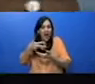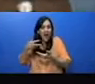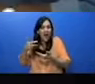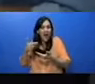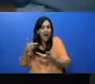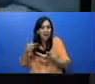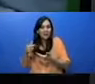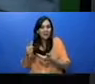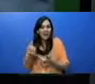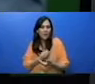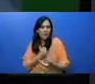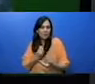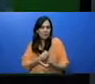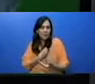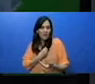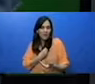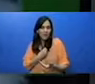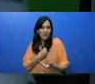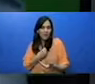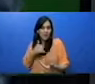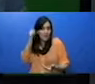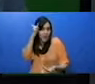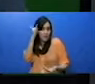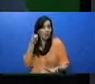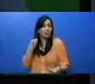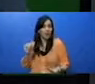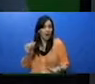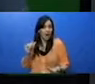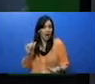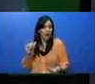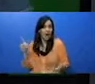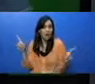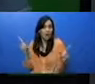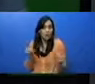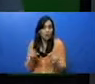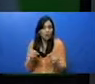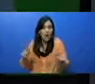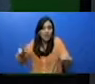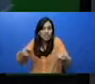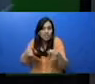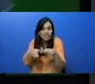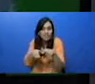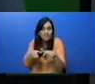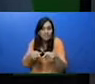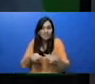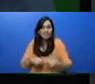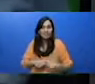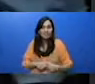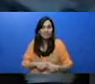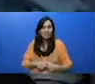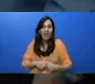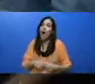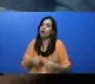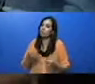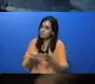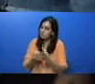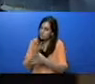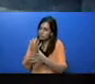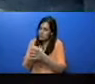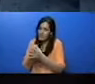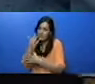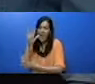evitar a extinção das espécies? O que você pode fazer para contribuir? Plantar árvores nativas da sua